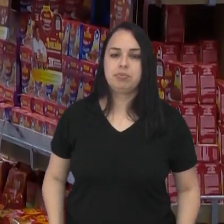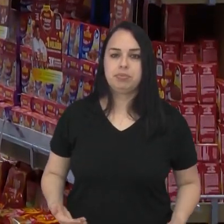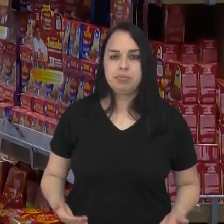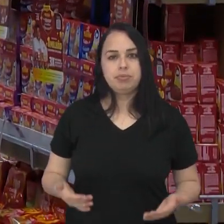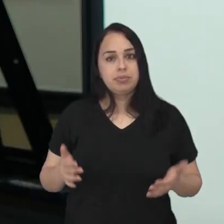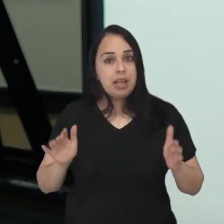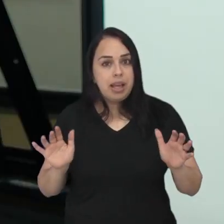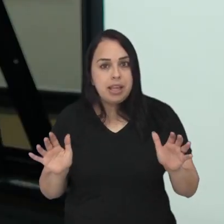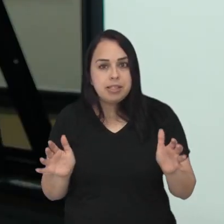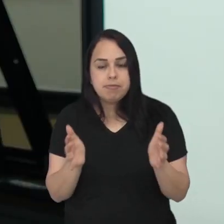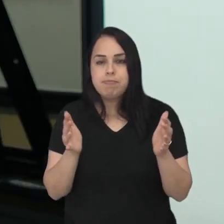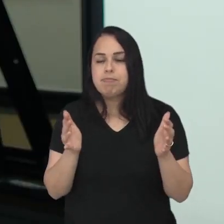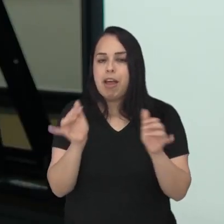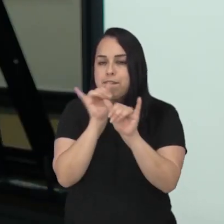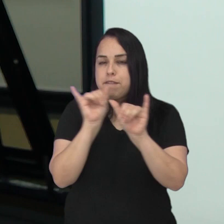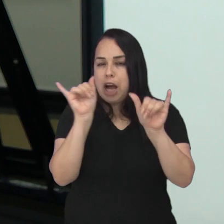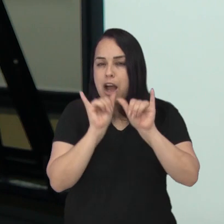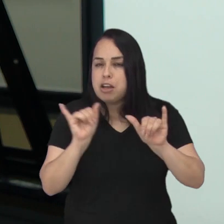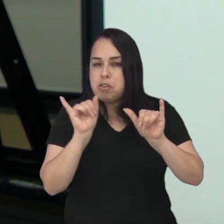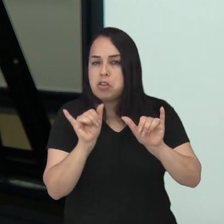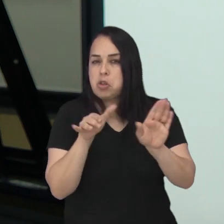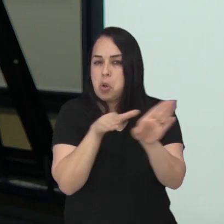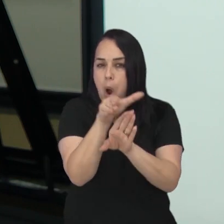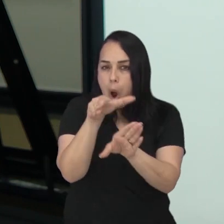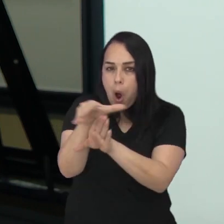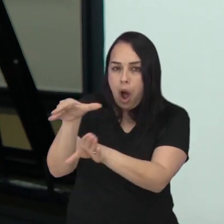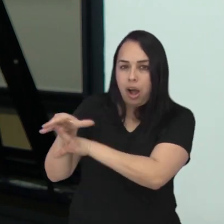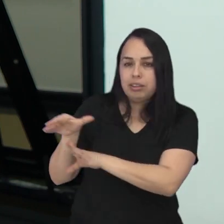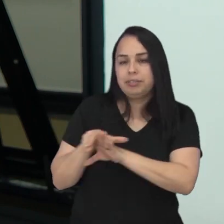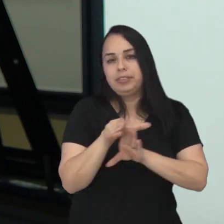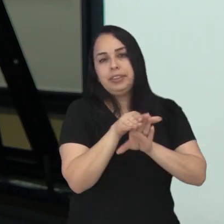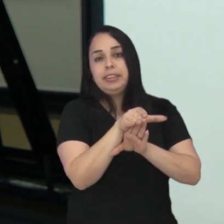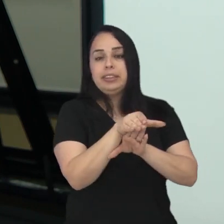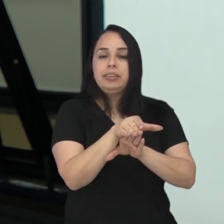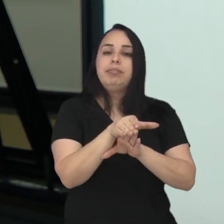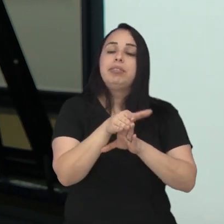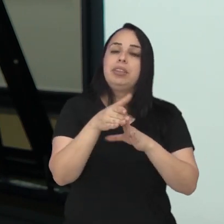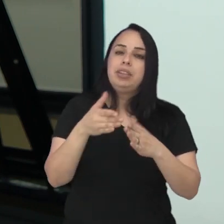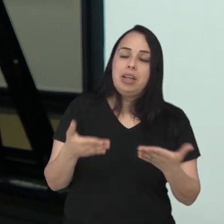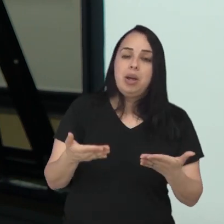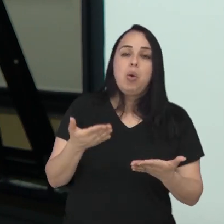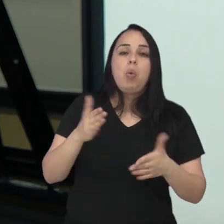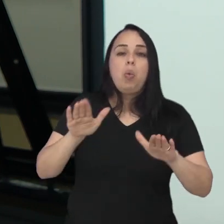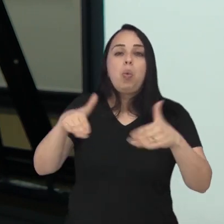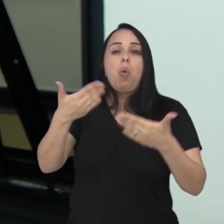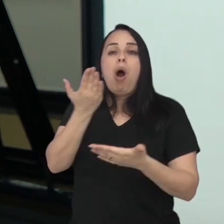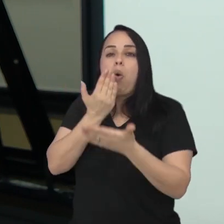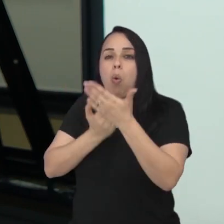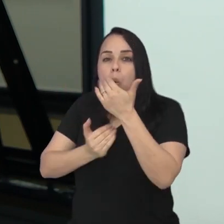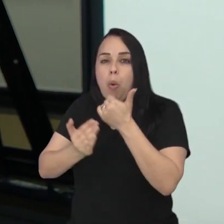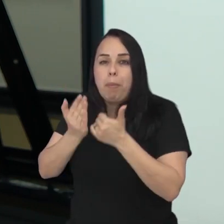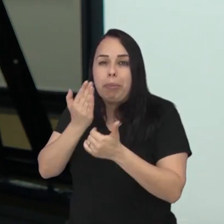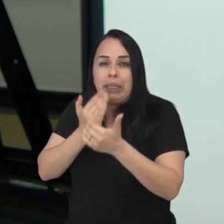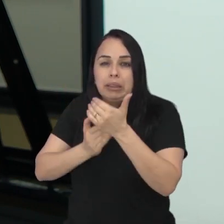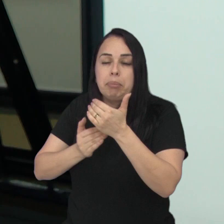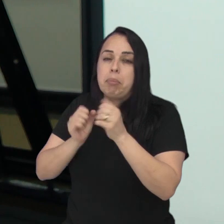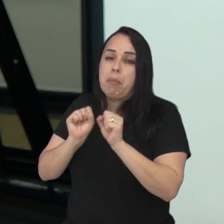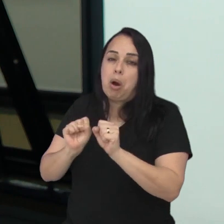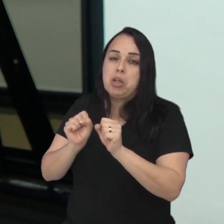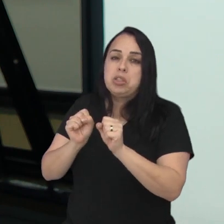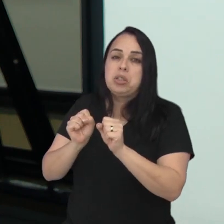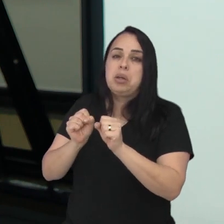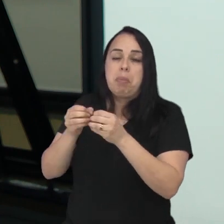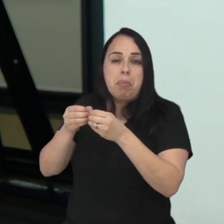no futuro. Eu acho que estimulando campanhas de orientação para a população quais os alimentos que podem